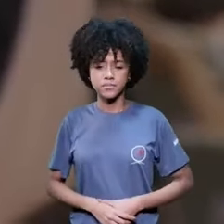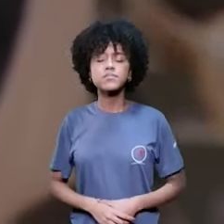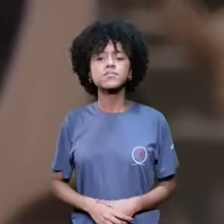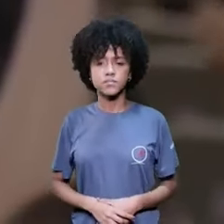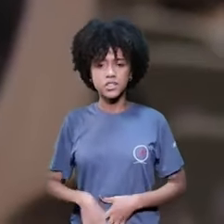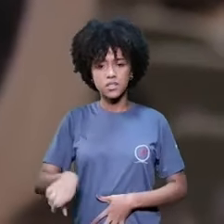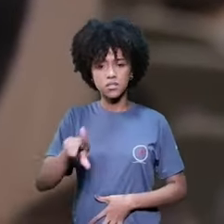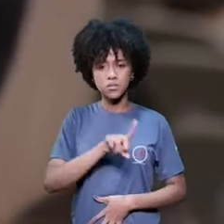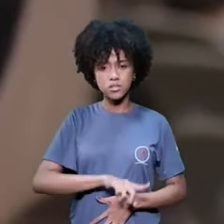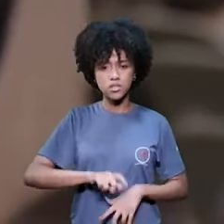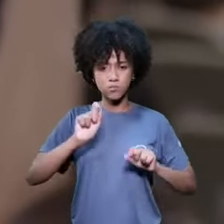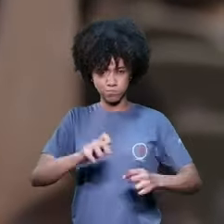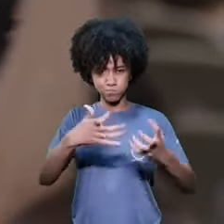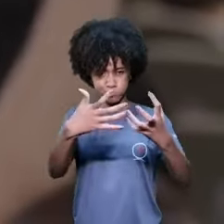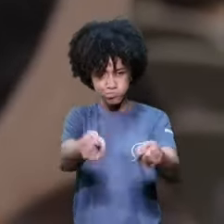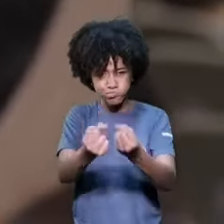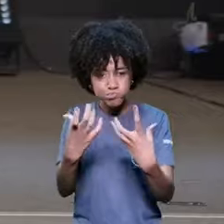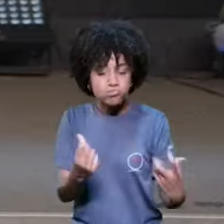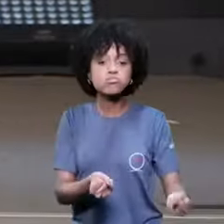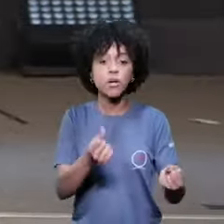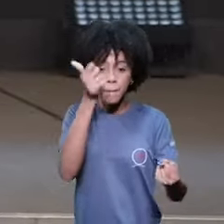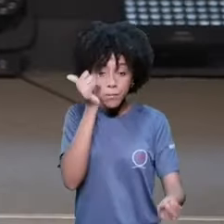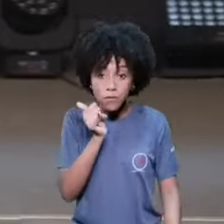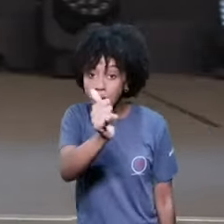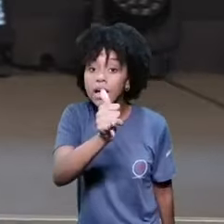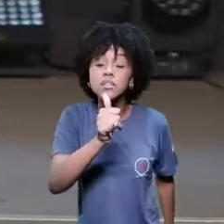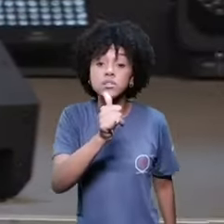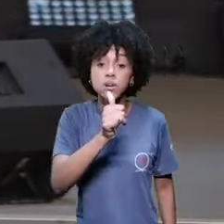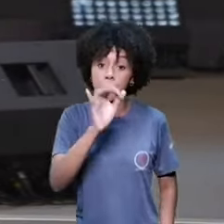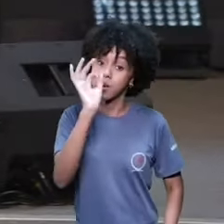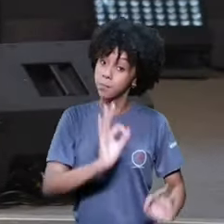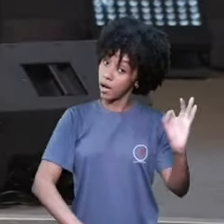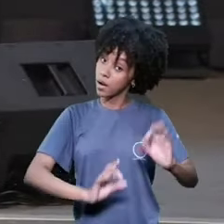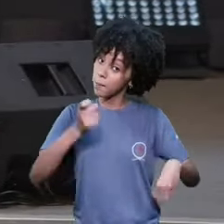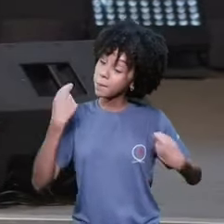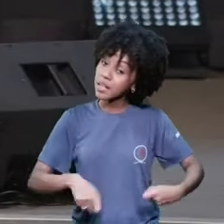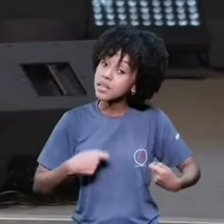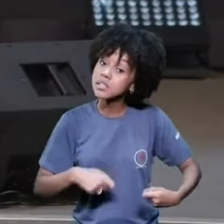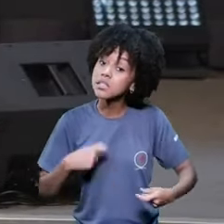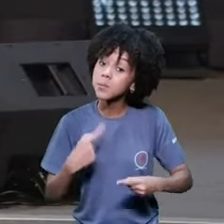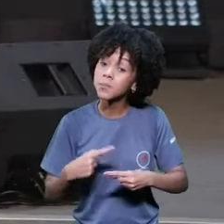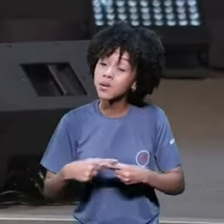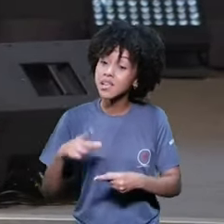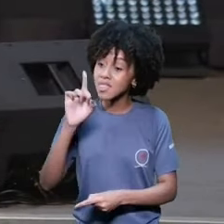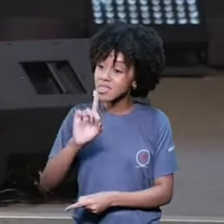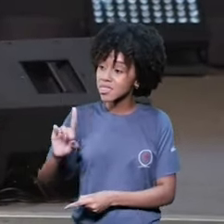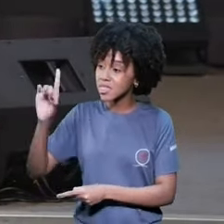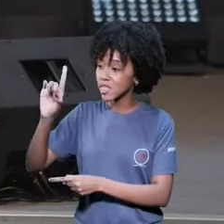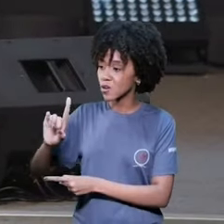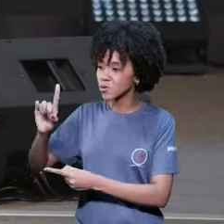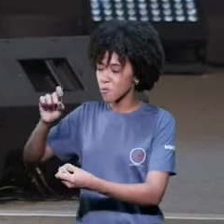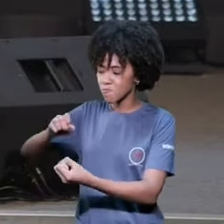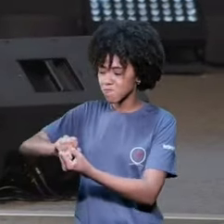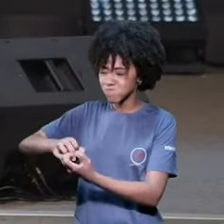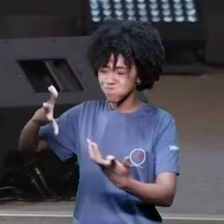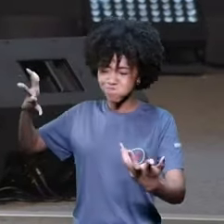Será que tem alguém para agarrar isso? É profético, se prepare, Deus tem algo extraordinário para alguém aqui. Alguém pode agarrar